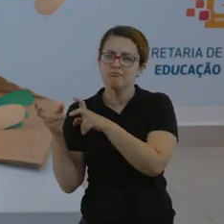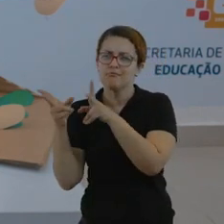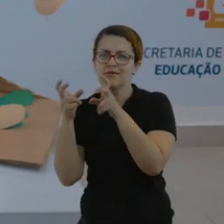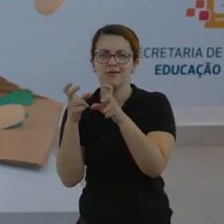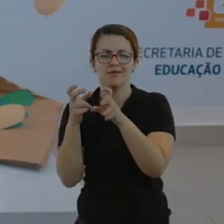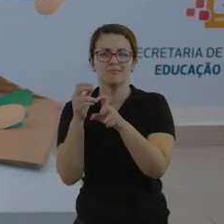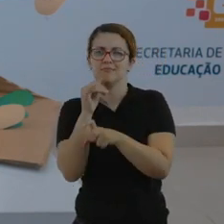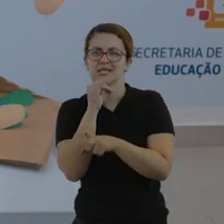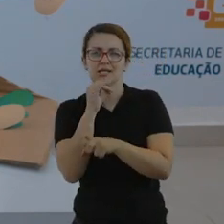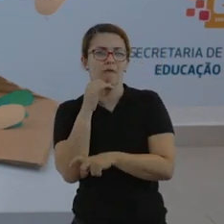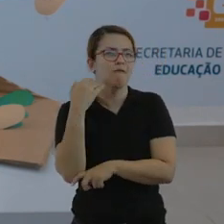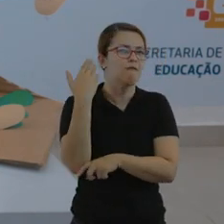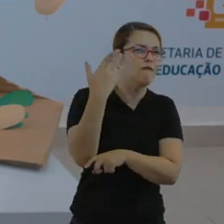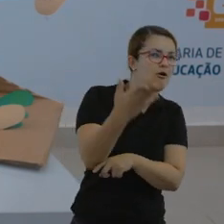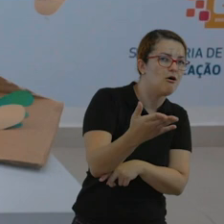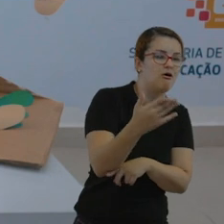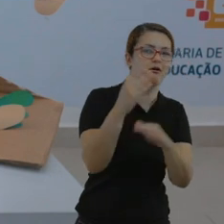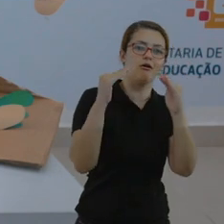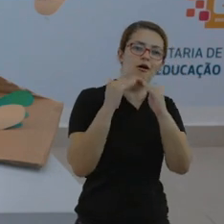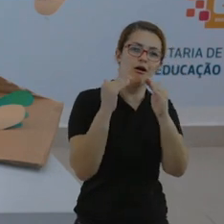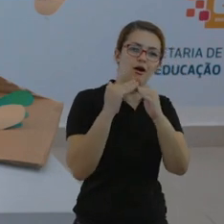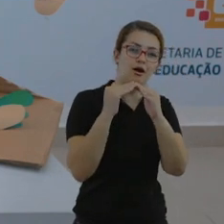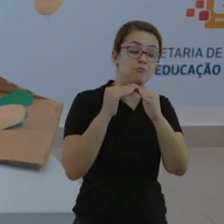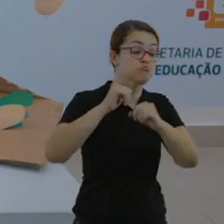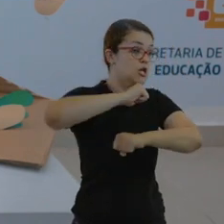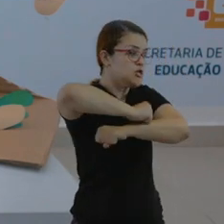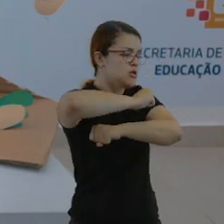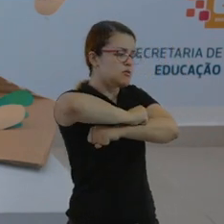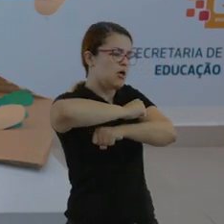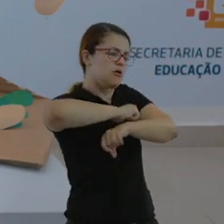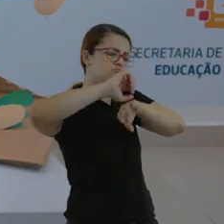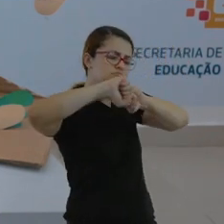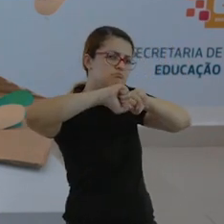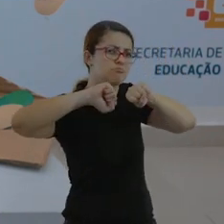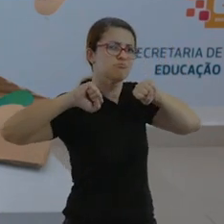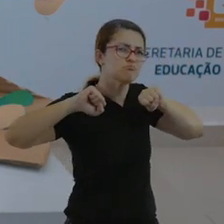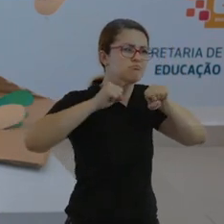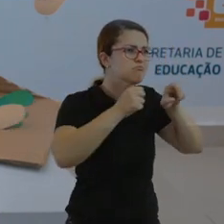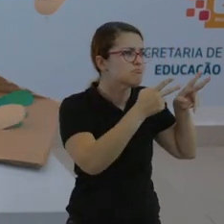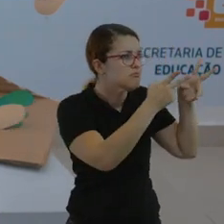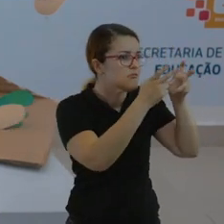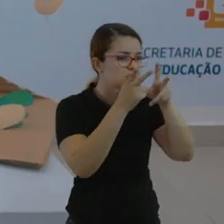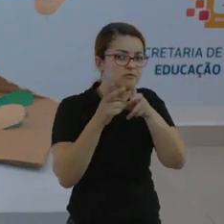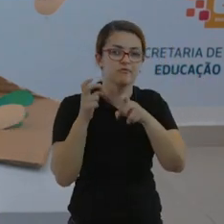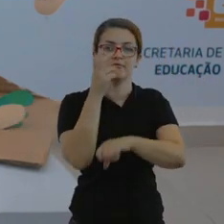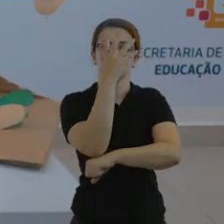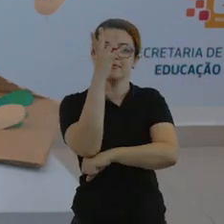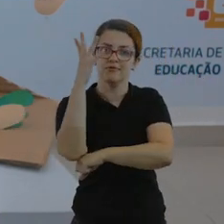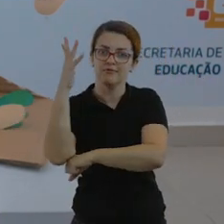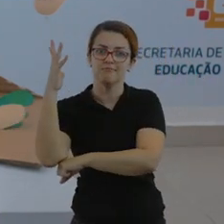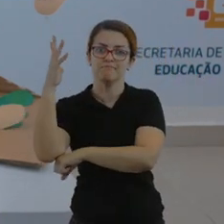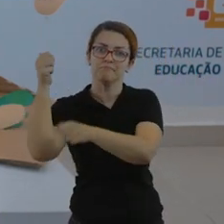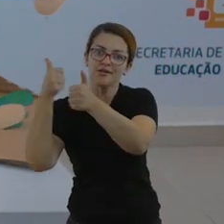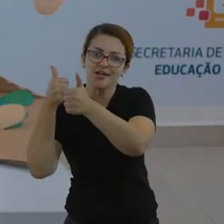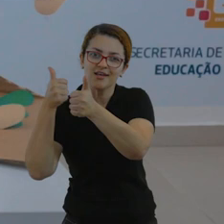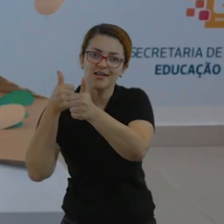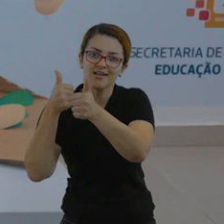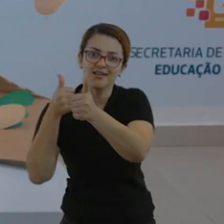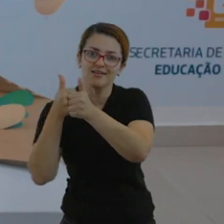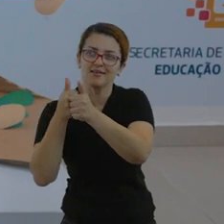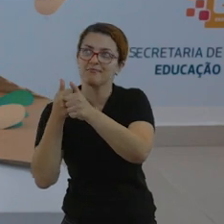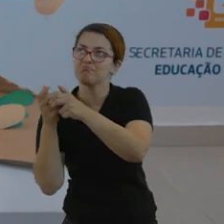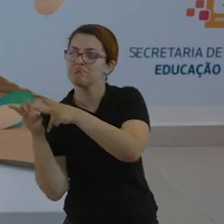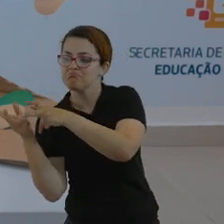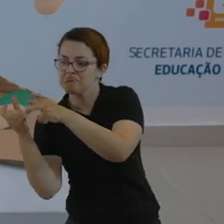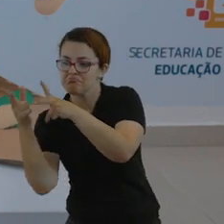aí fora, no seu quintal, ou ir até uma janela, você pode ver árvores próximas da sua casa, em volta do